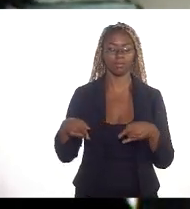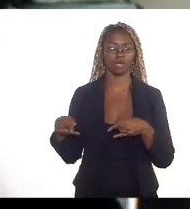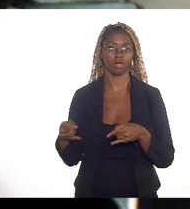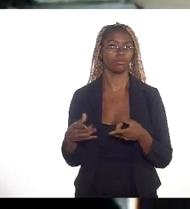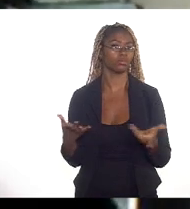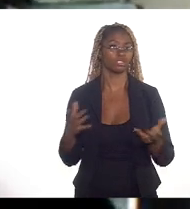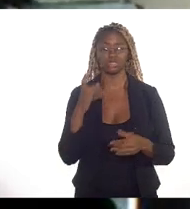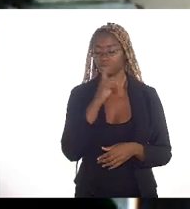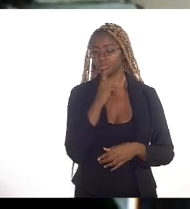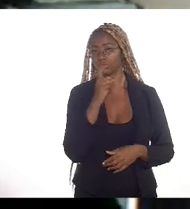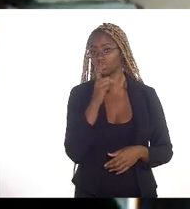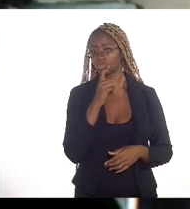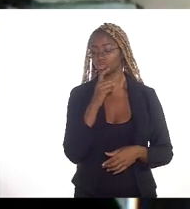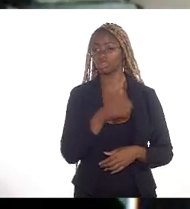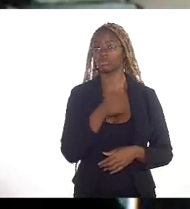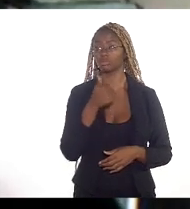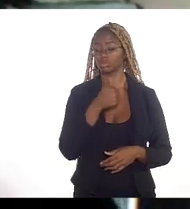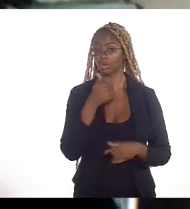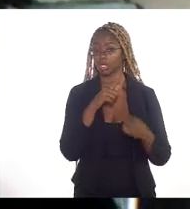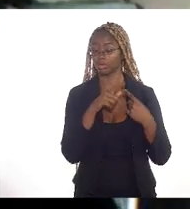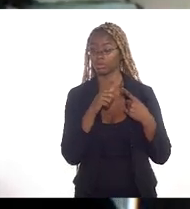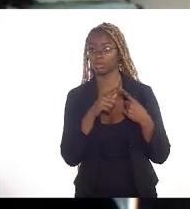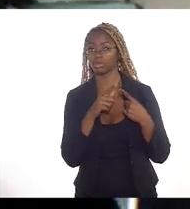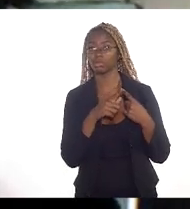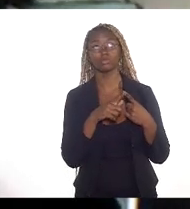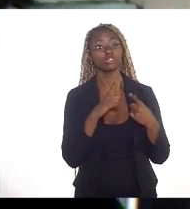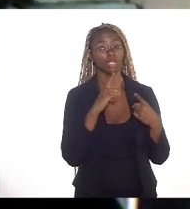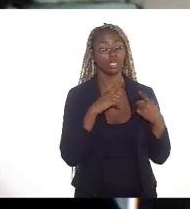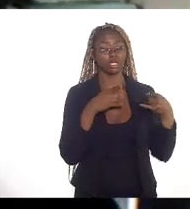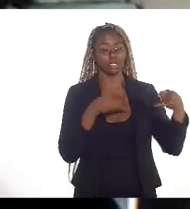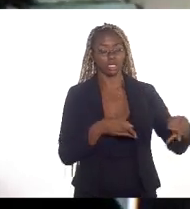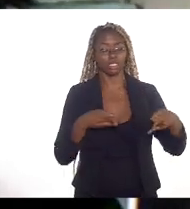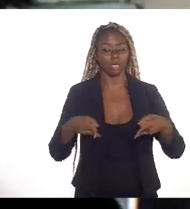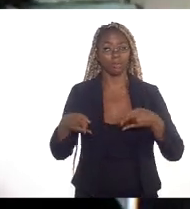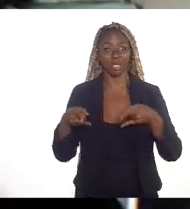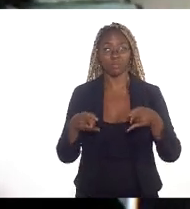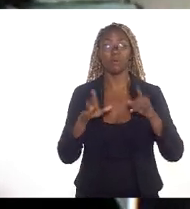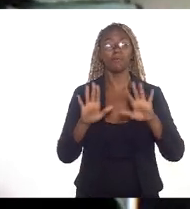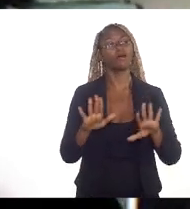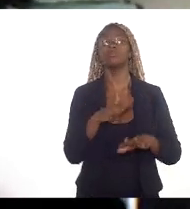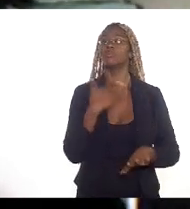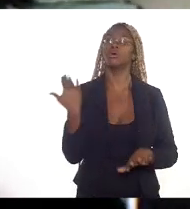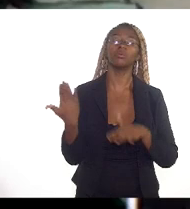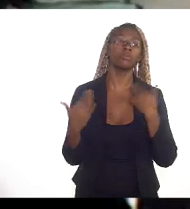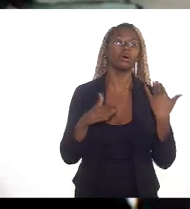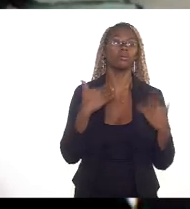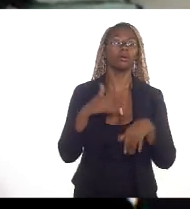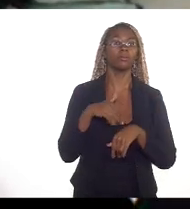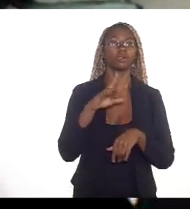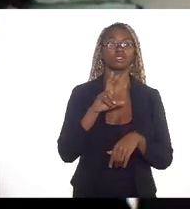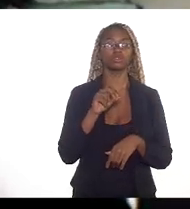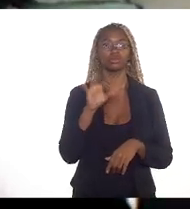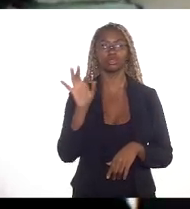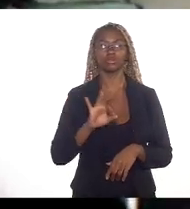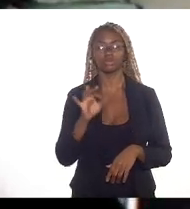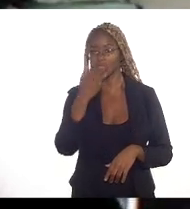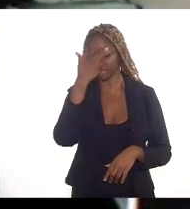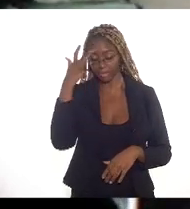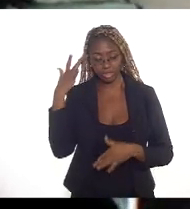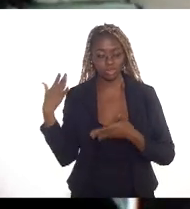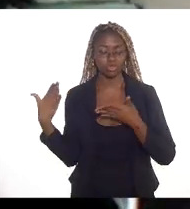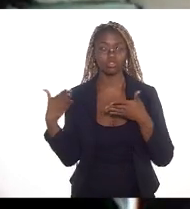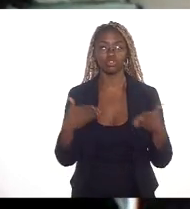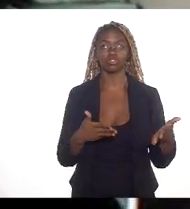doença. Isso é mentira. Primeiro, porque mesmo com leitos, se tem morrido no Brasil mais de 50% das pessoas que chegam a